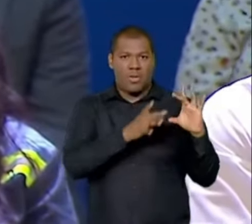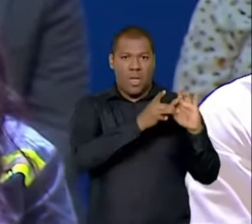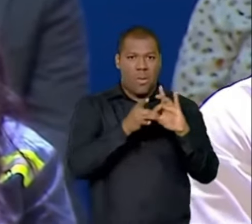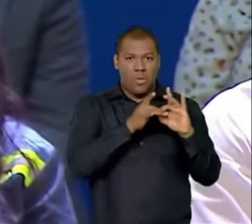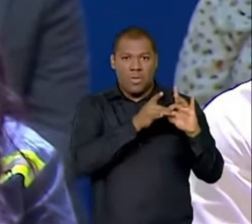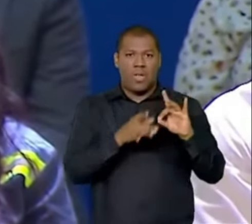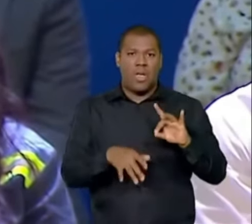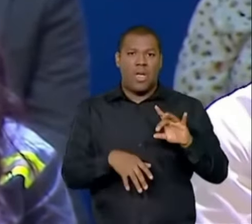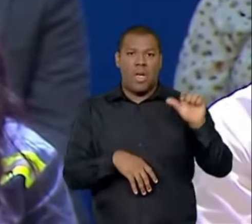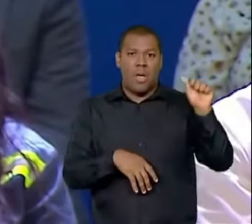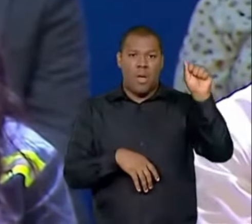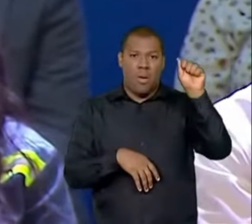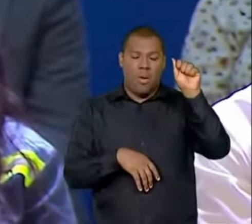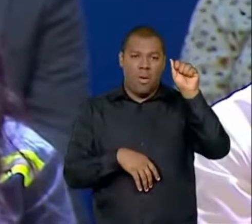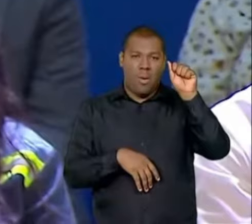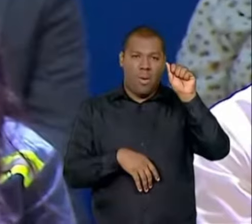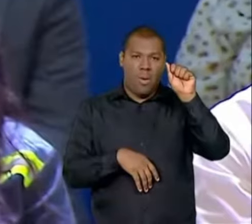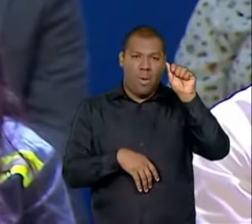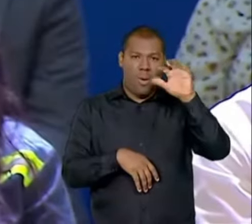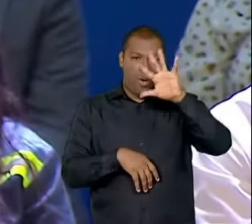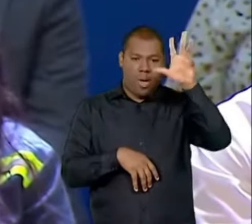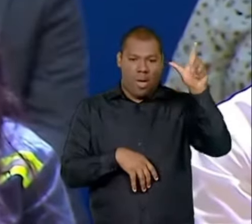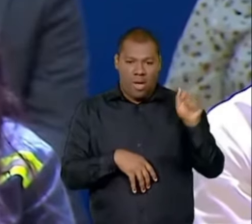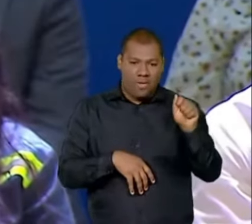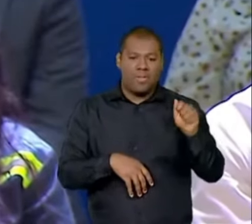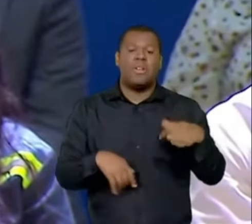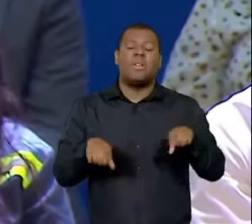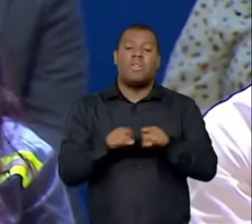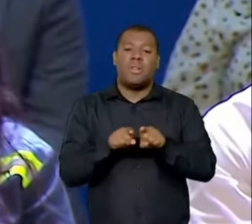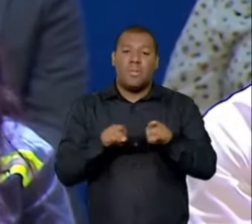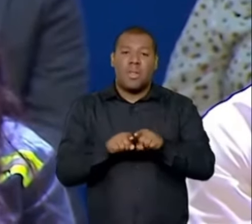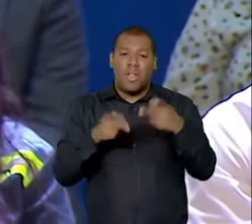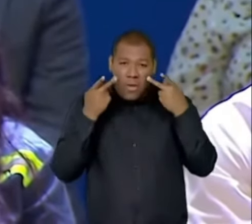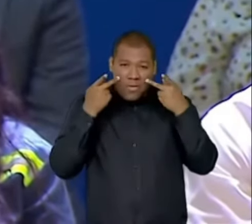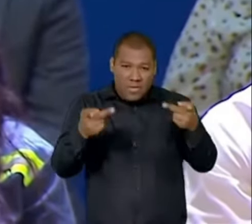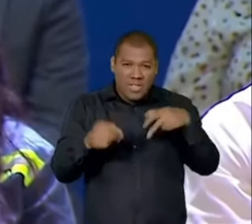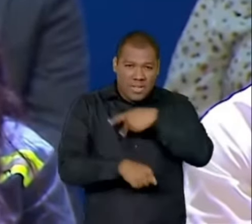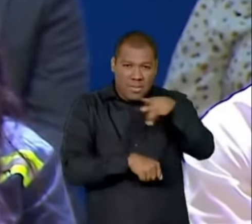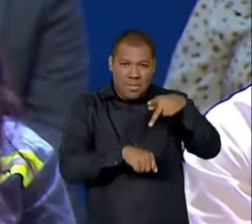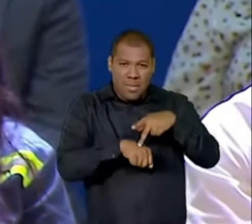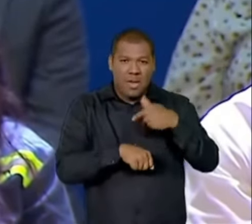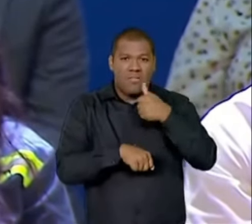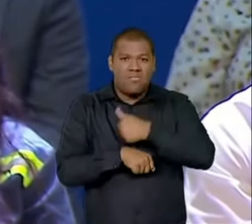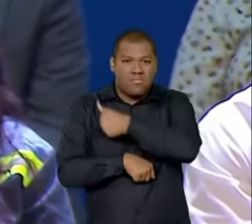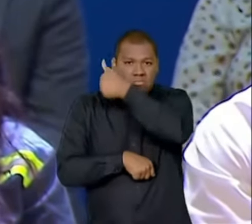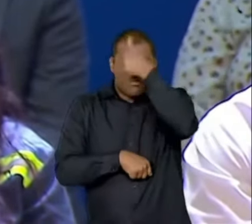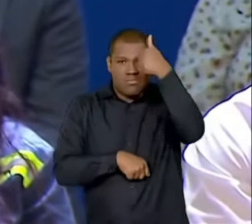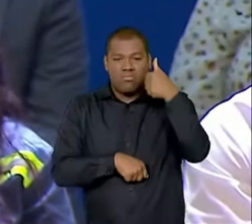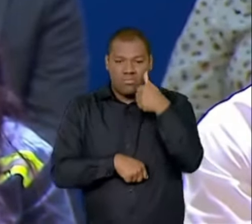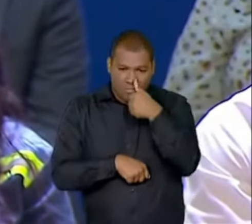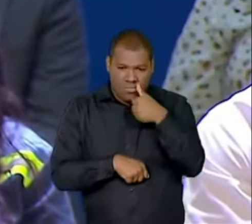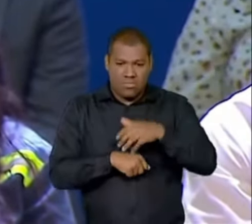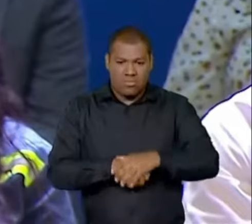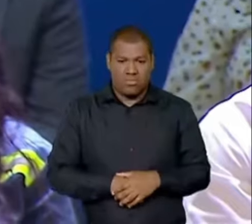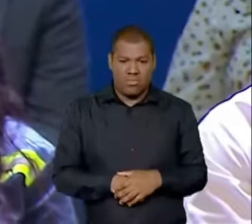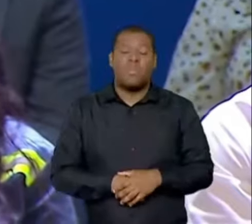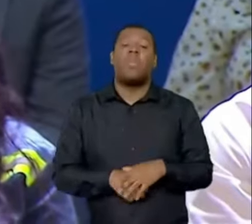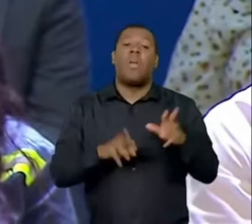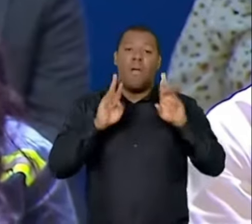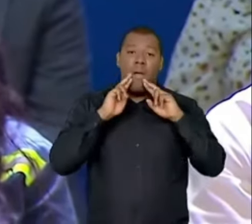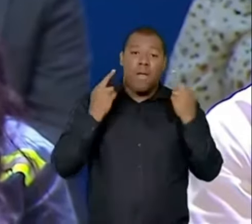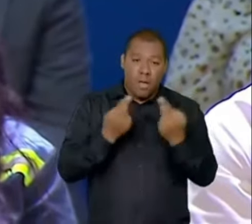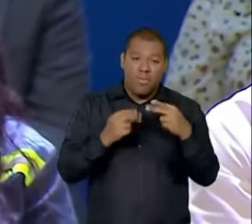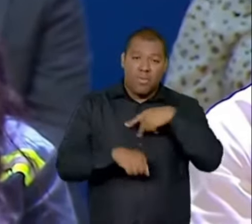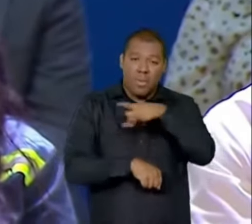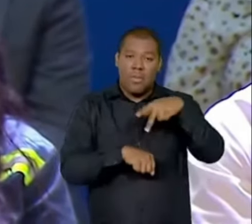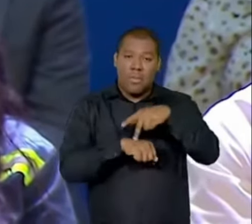Addis Abeba, na Etiópia. Eu acabei de fazer uma reunião na Guiana e